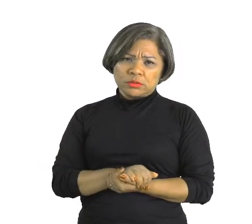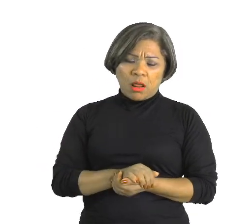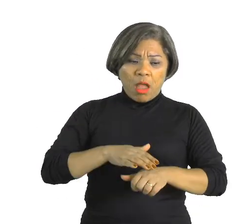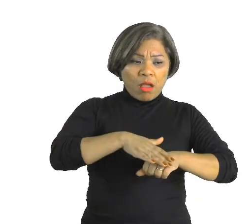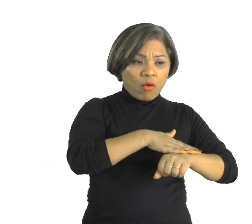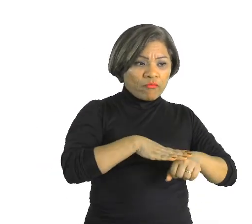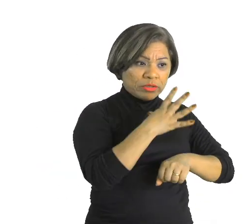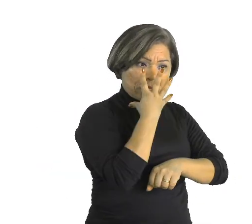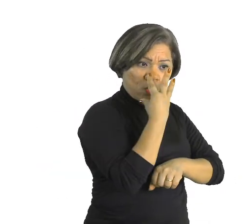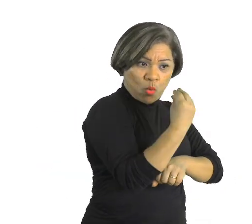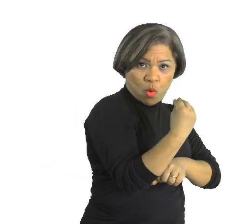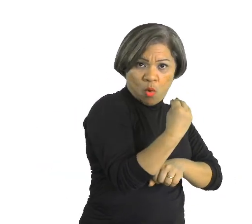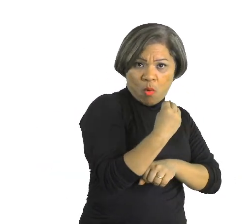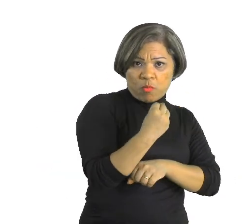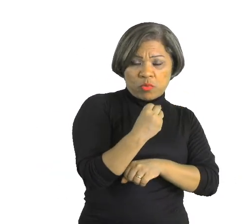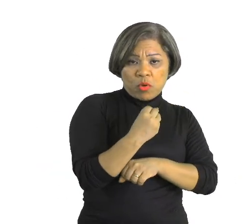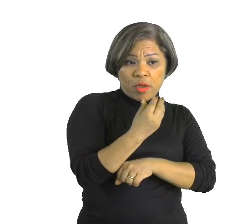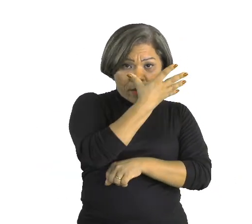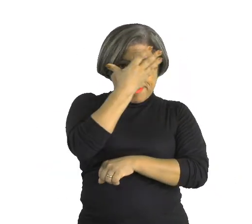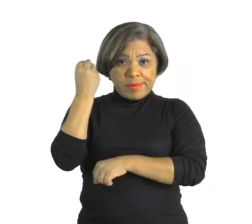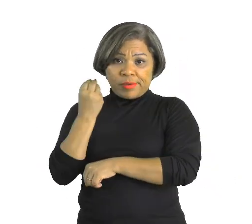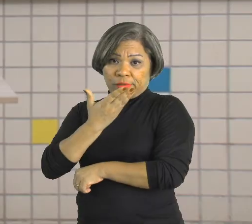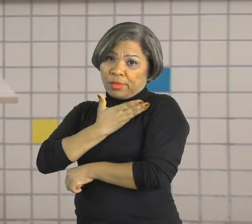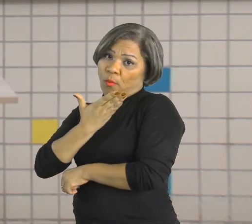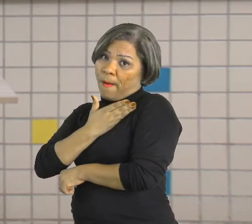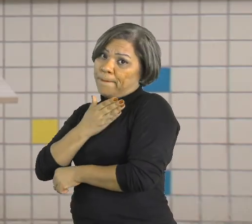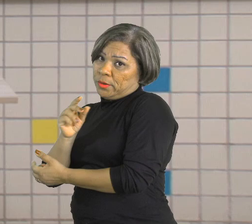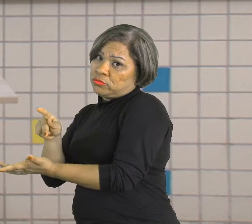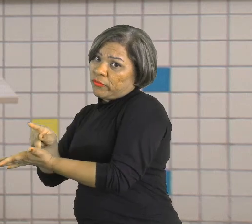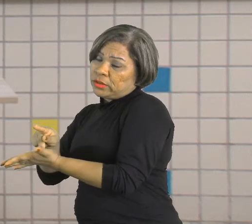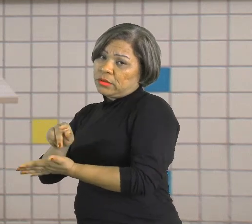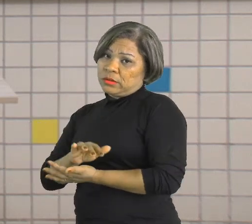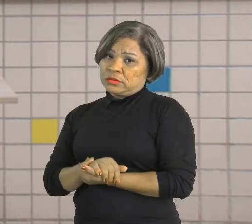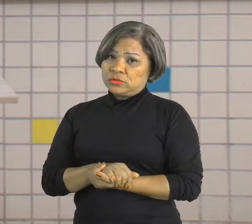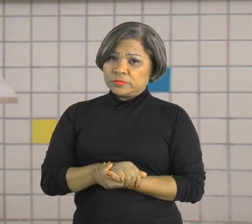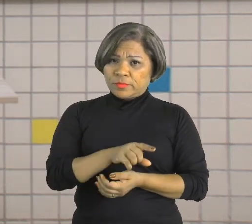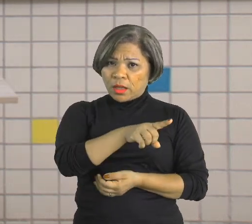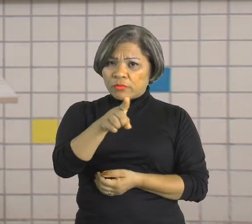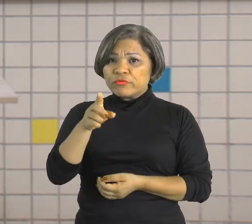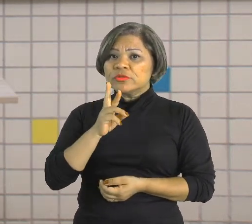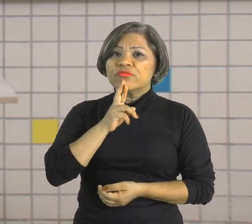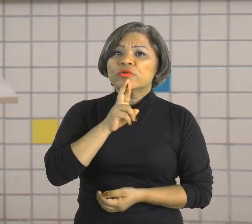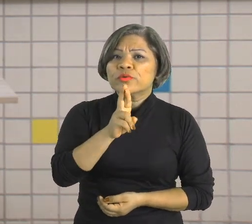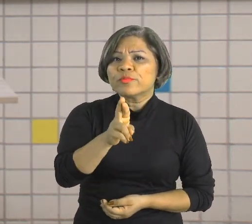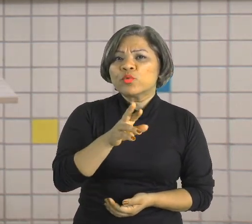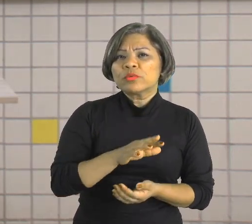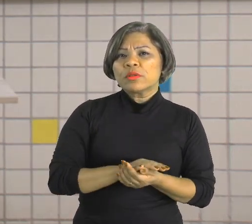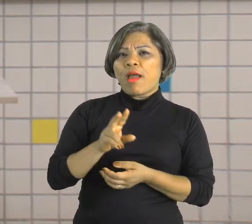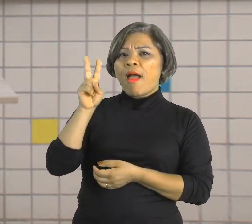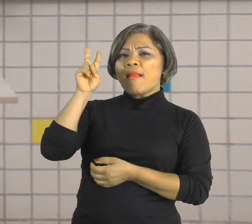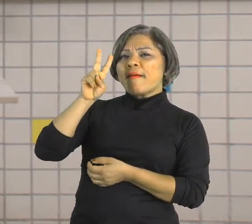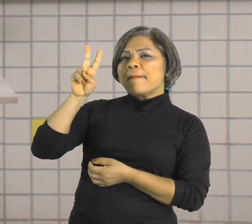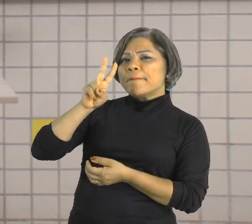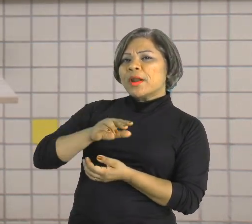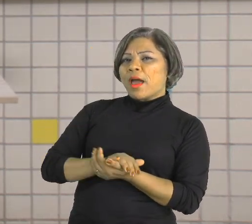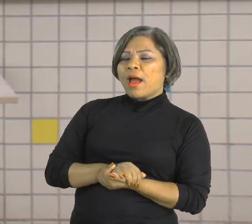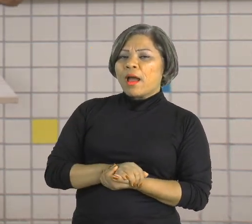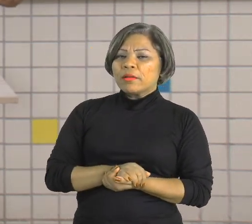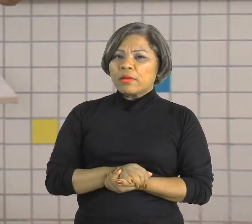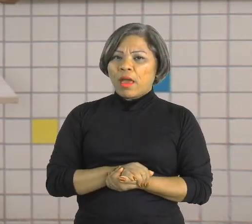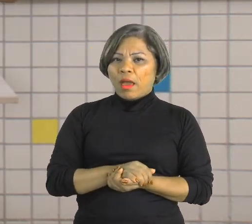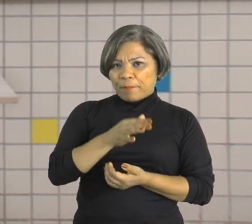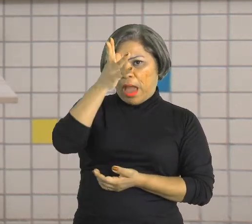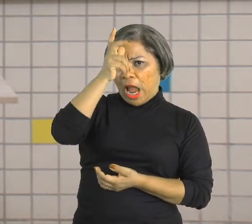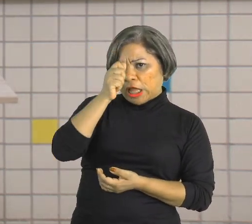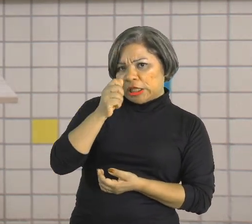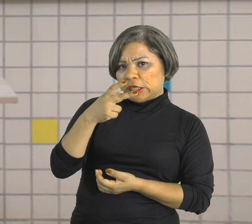tem em comum aí, né? Vocês vão responder isso. Lembrar daquela situação que Pipoca passou,